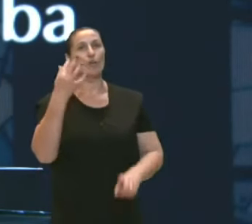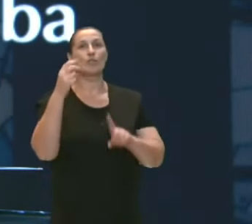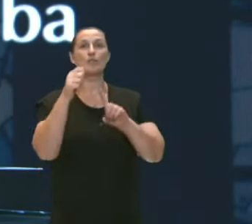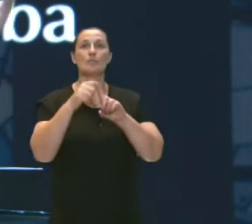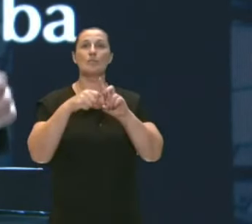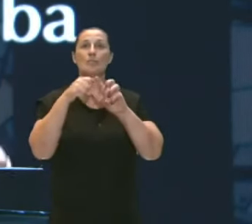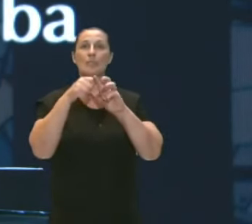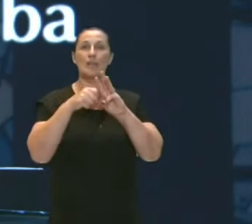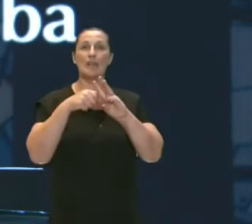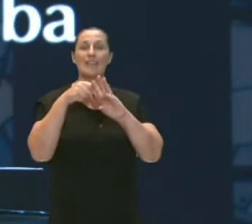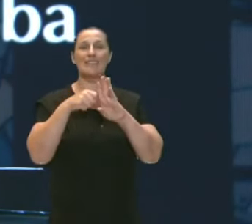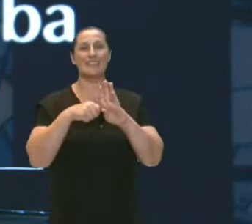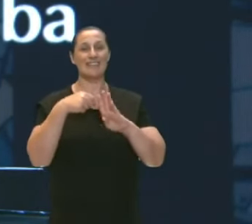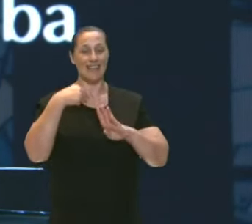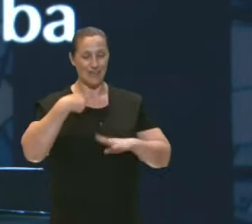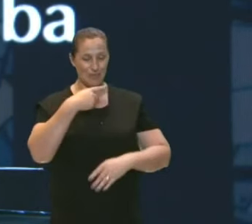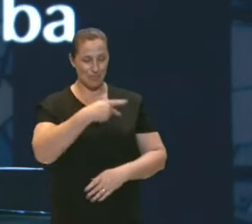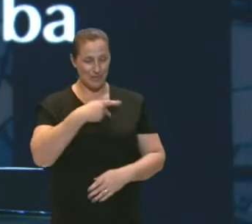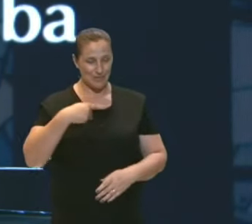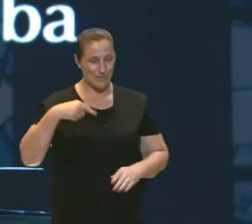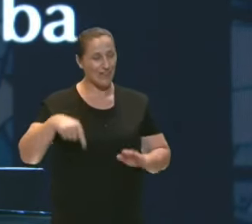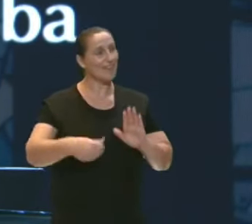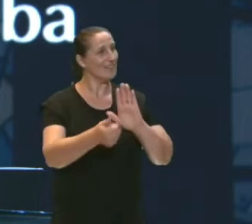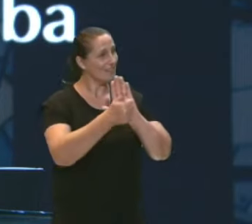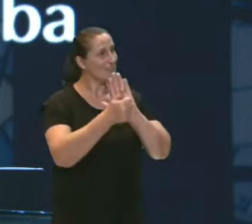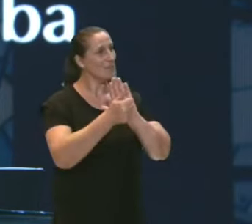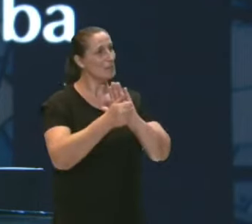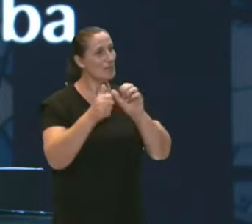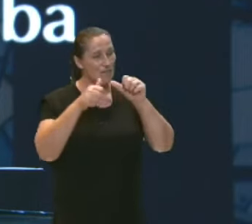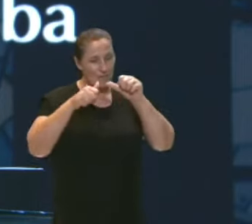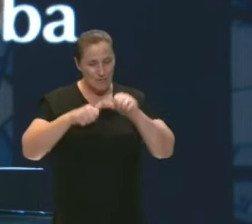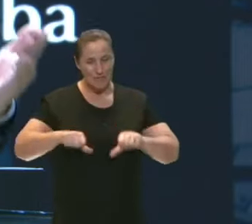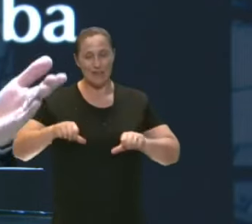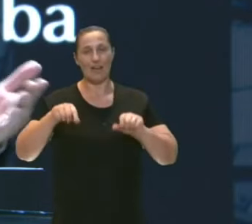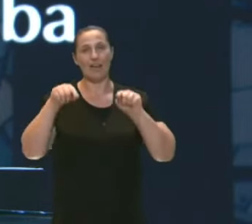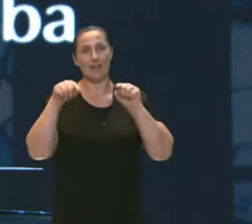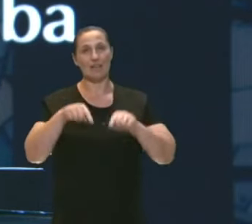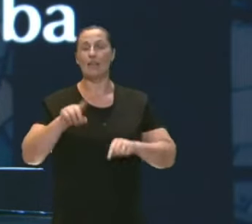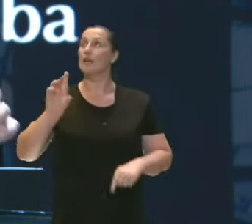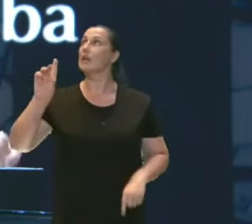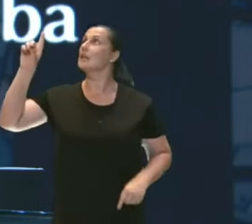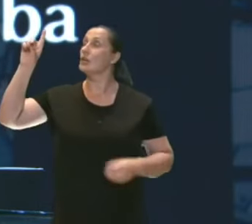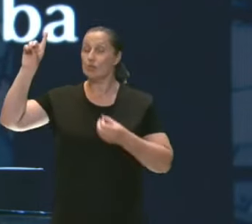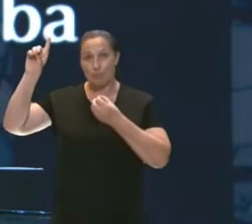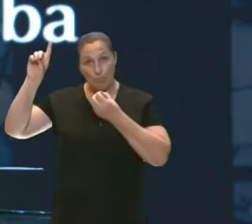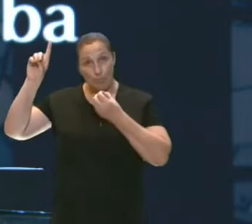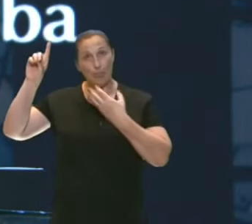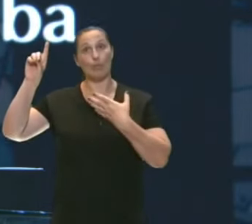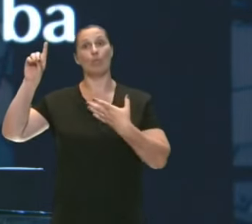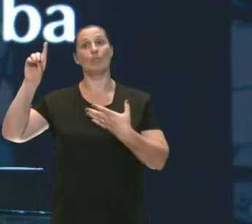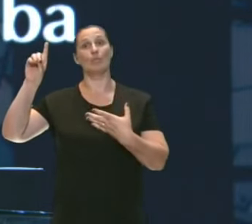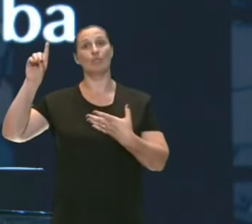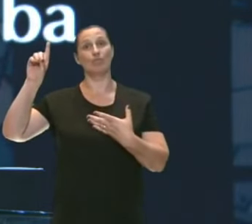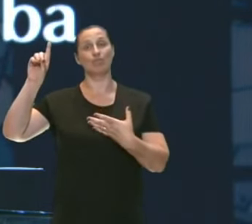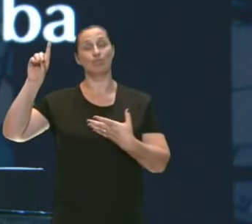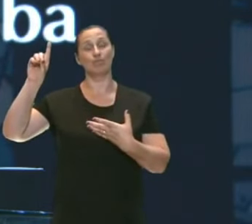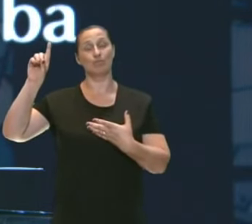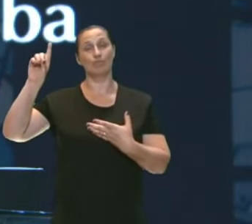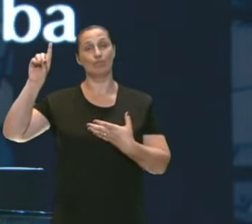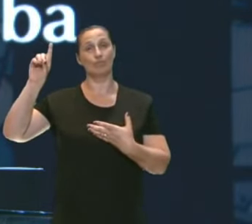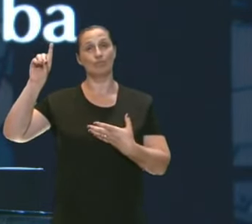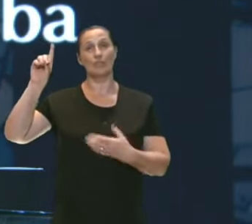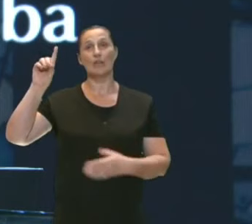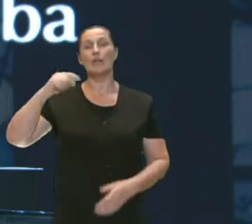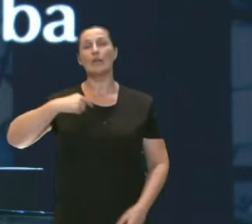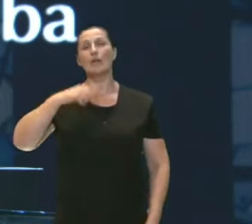eu me tornei pastor nessa igreja. E vim ficar aqui. Deus tem sido bom para conosco desde então.